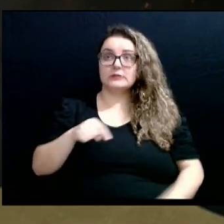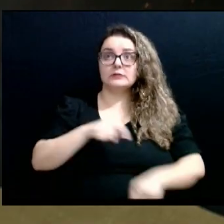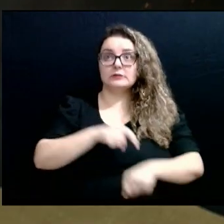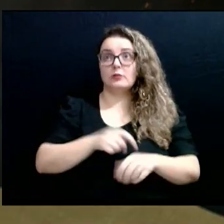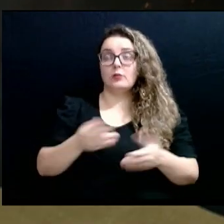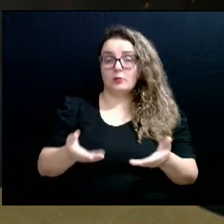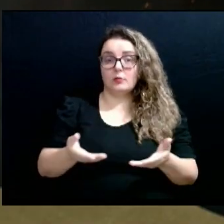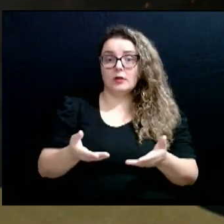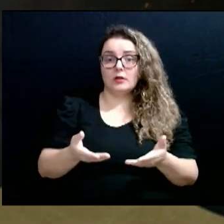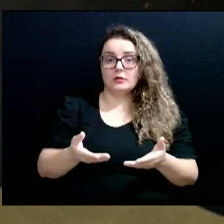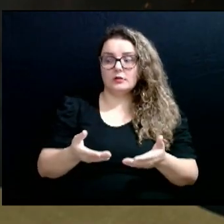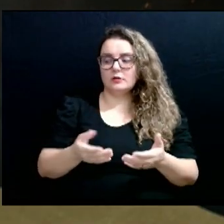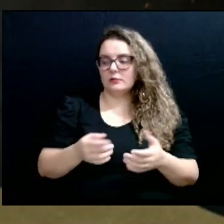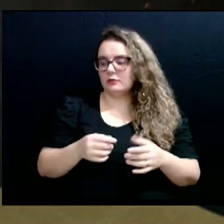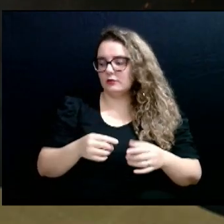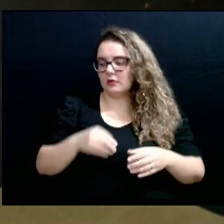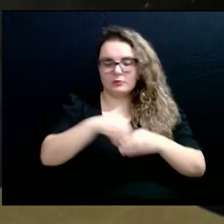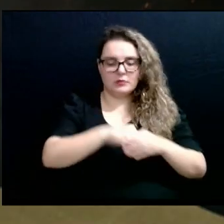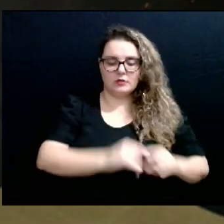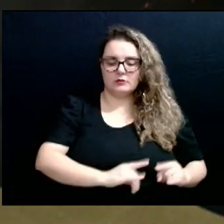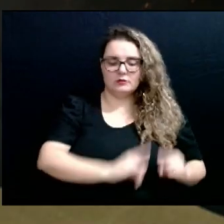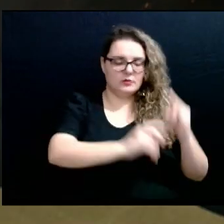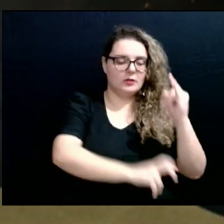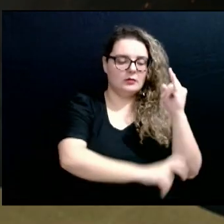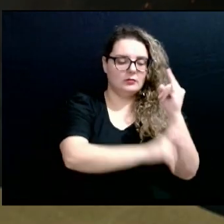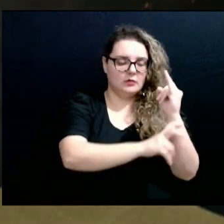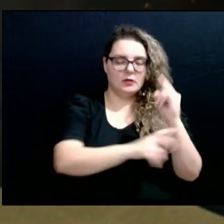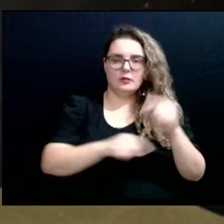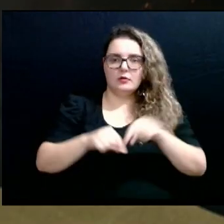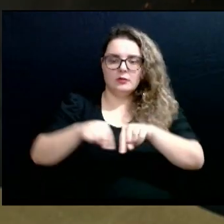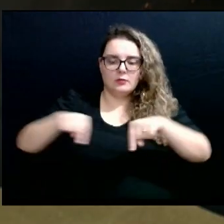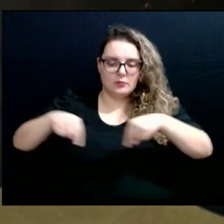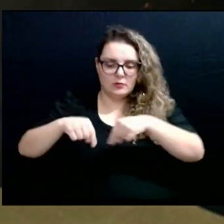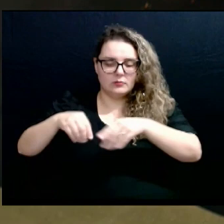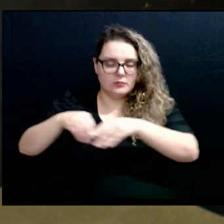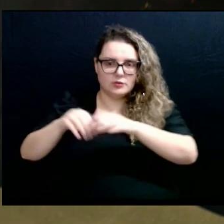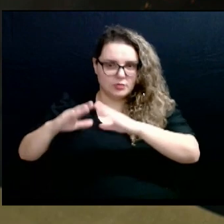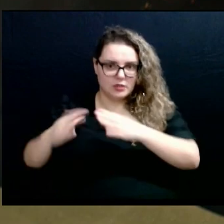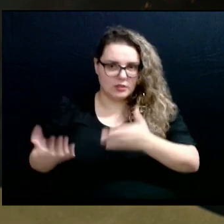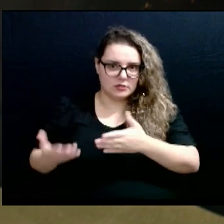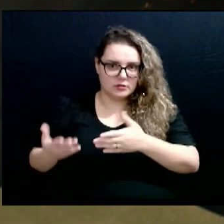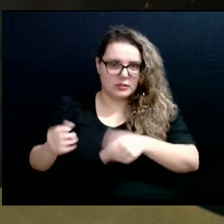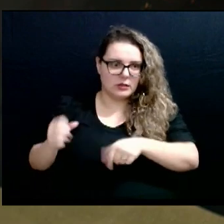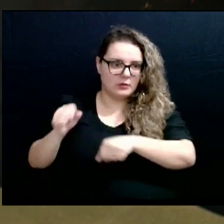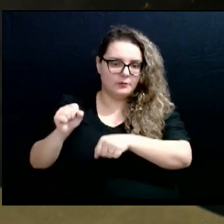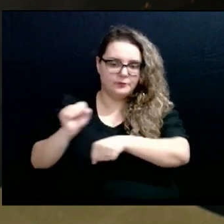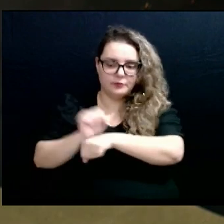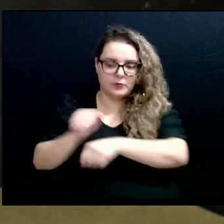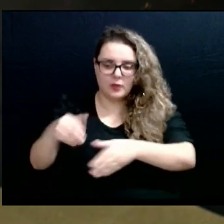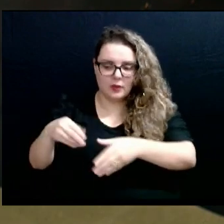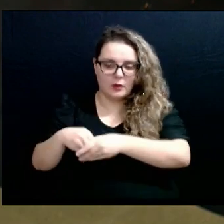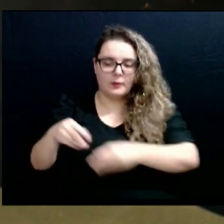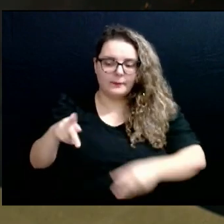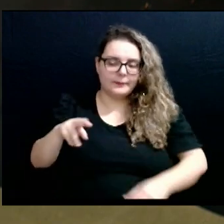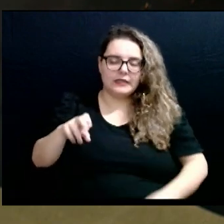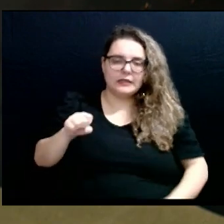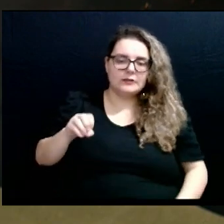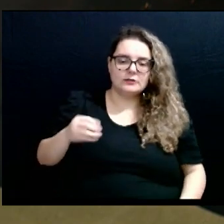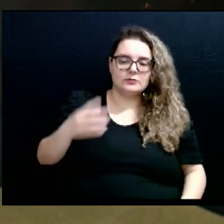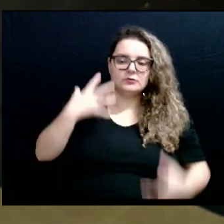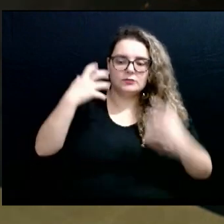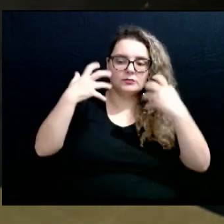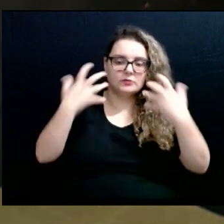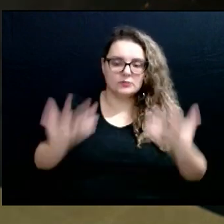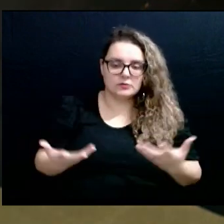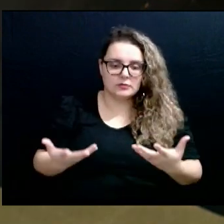trancado no elevador, de ficar trancado em cômodo dentro de casa, de algum estresse, né? Ela